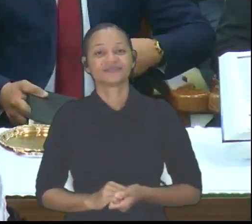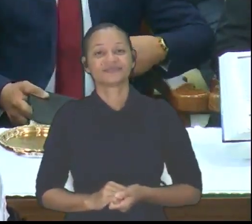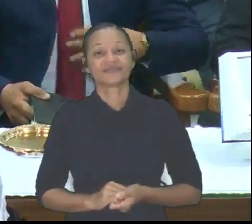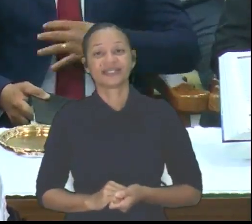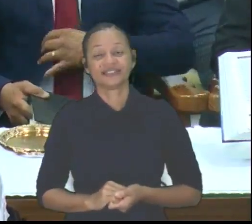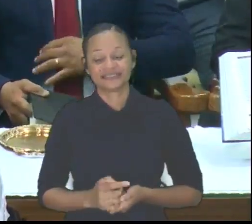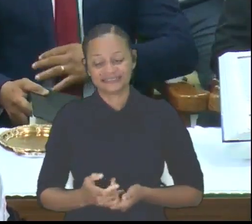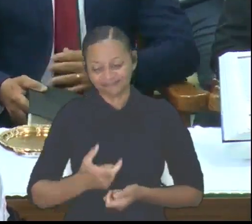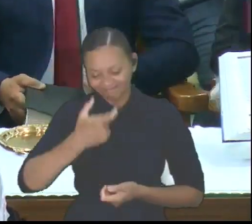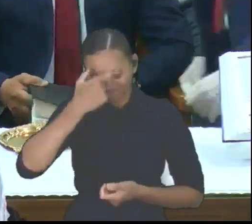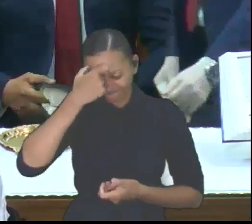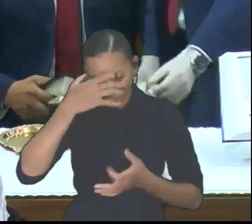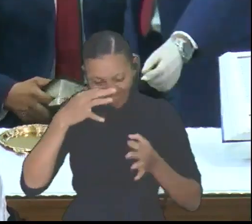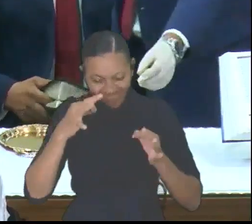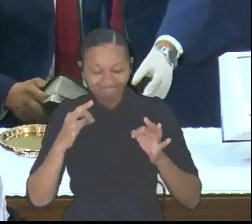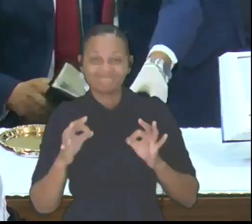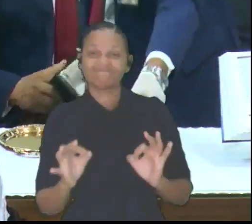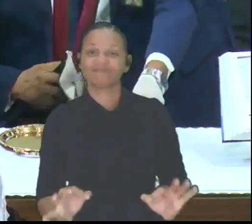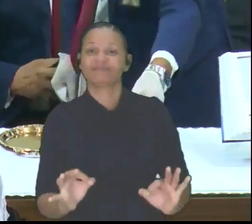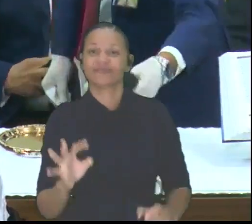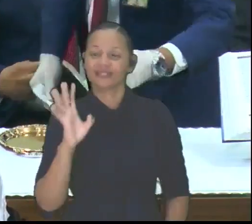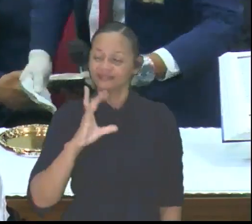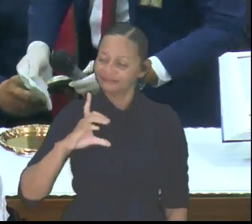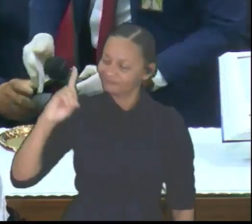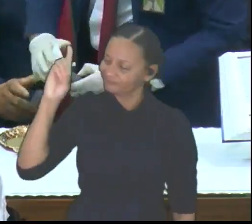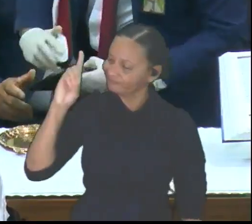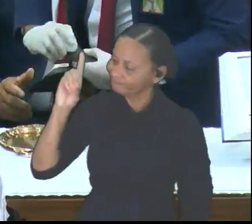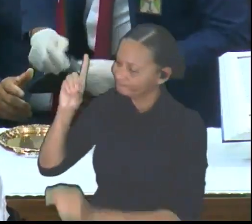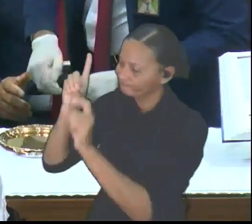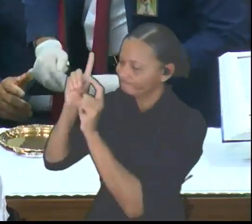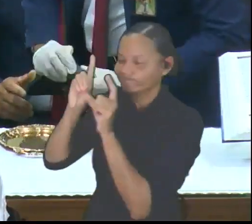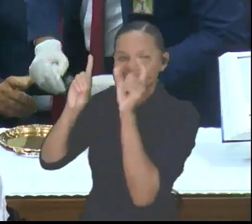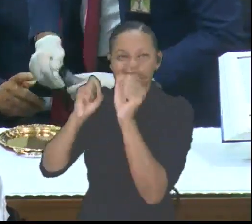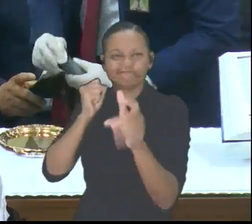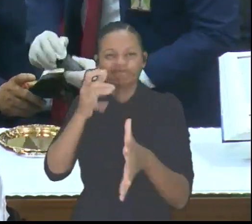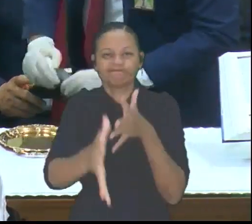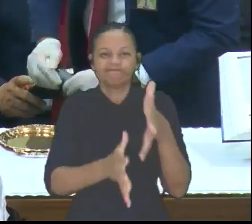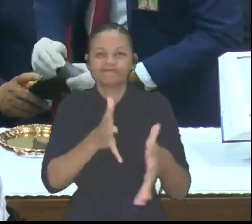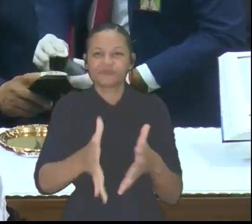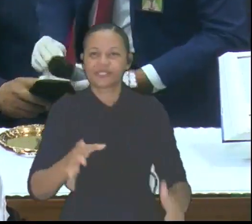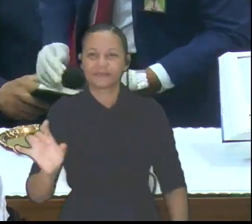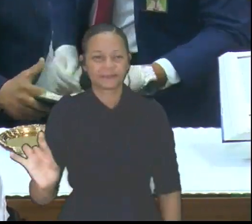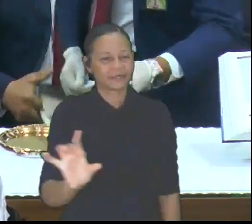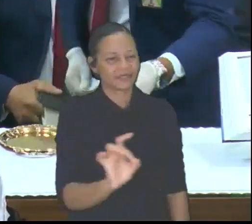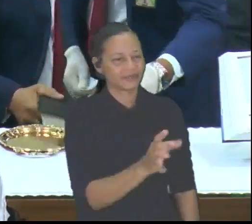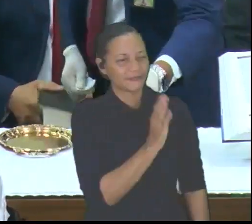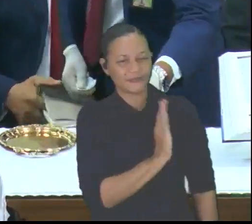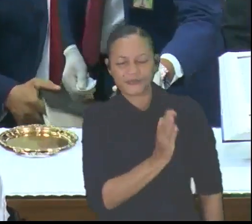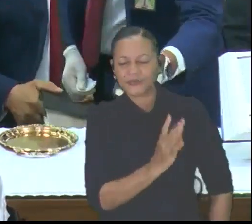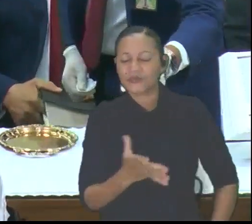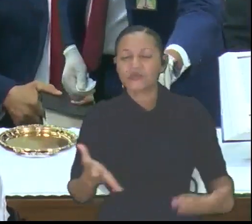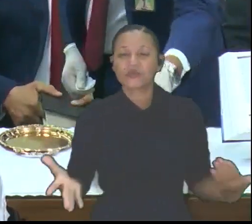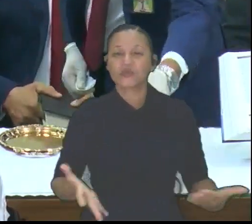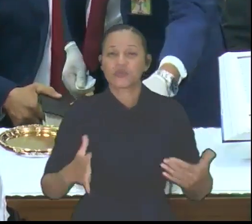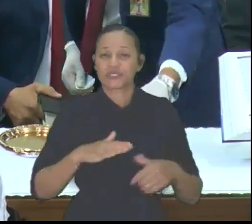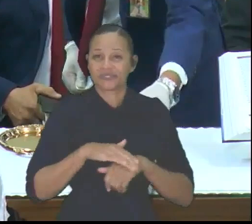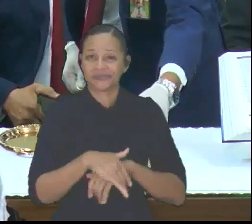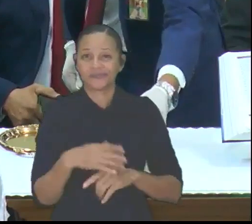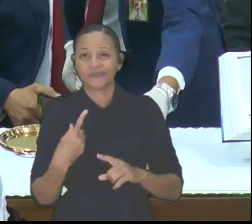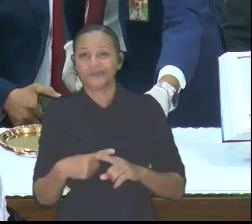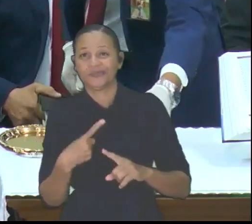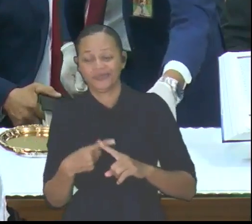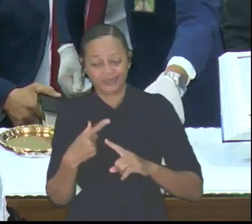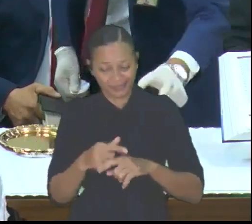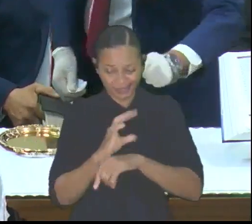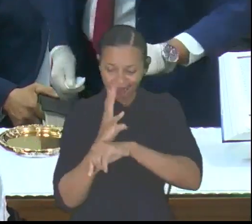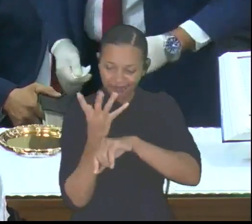Tenho convicção que Deus tem uma palavra a cada um de nossos corações esta noite, porque a Igreja de